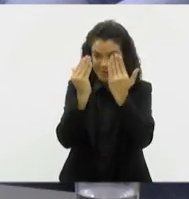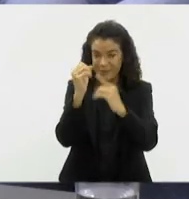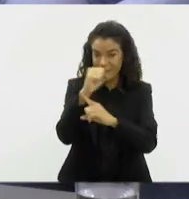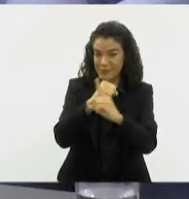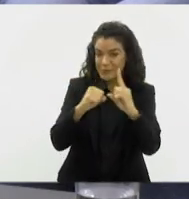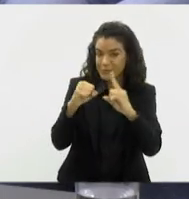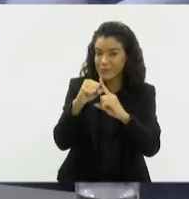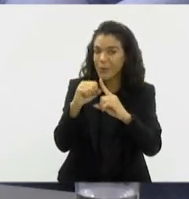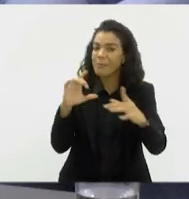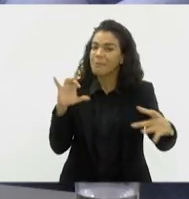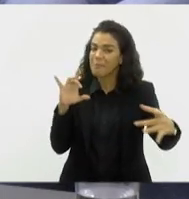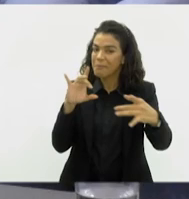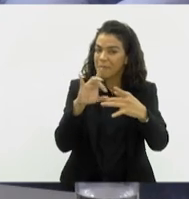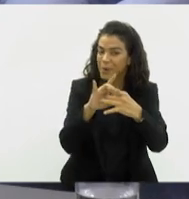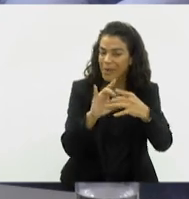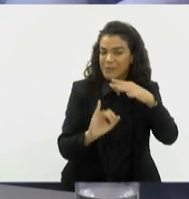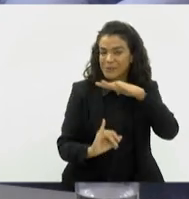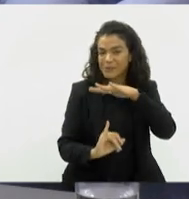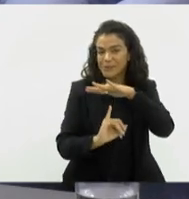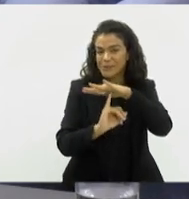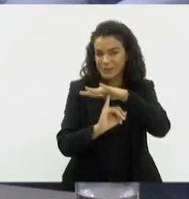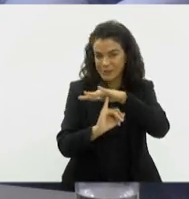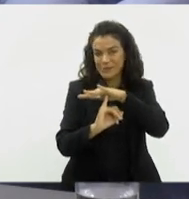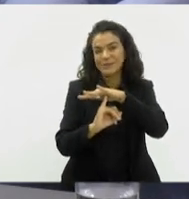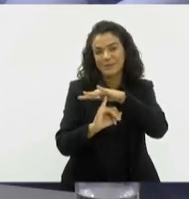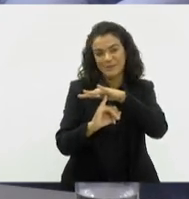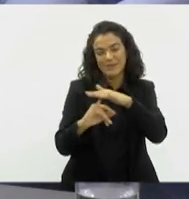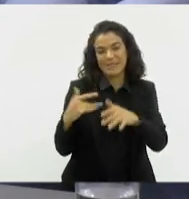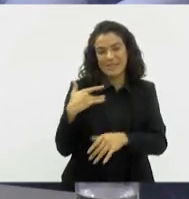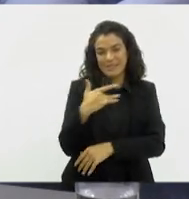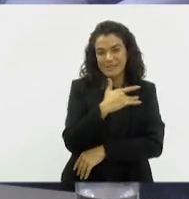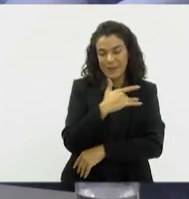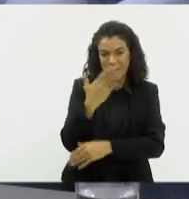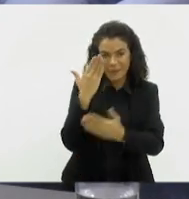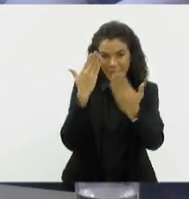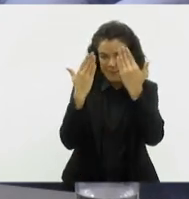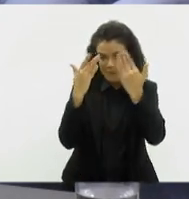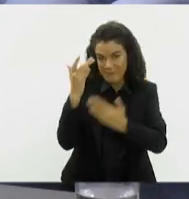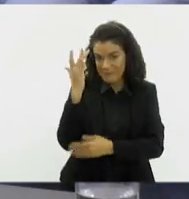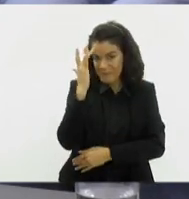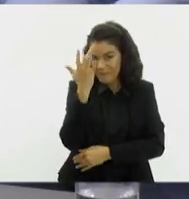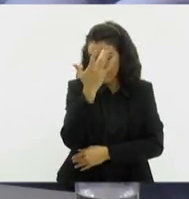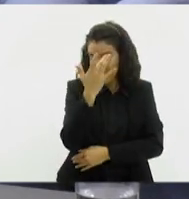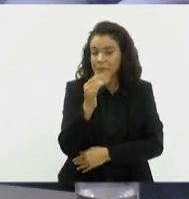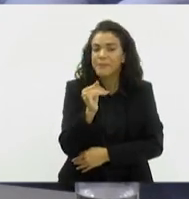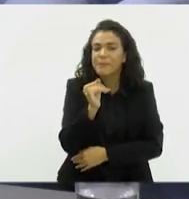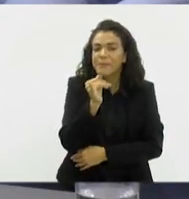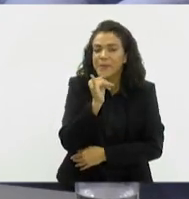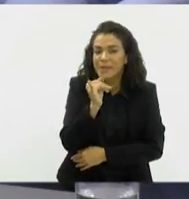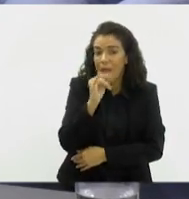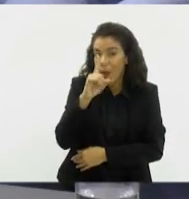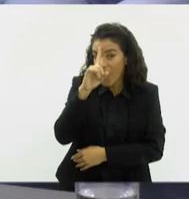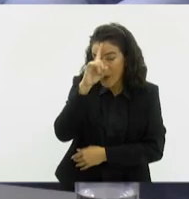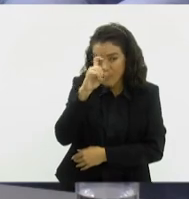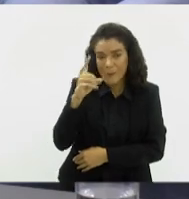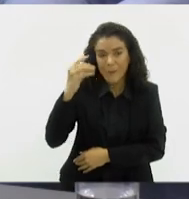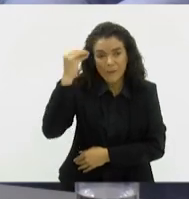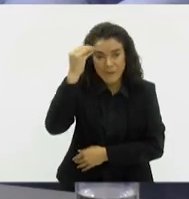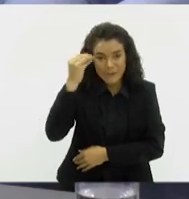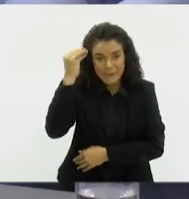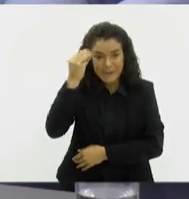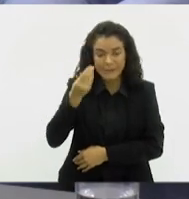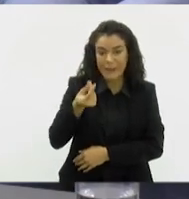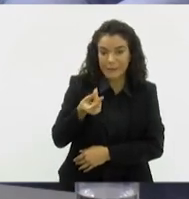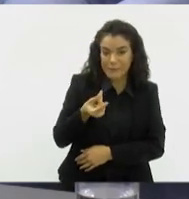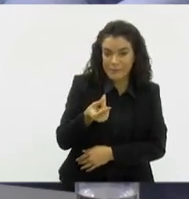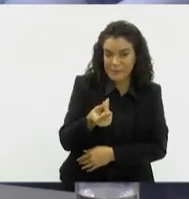ela abrange as instituições da saúde mental. Uma delas é, por exemplo, hospitais psiquiátricos de longa